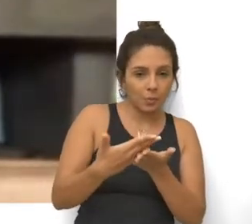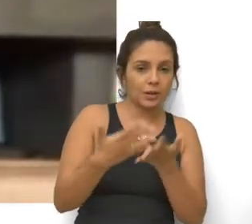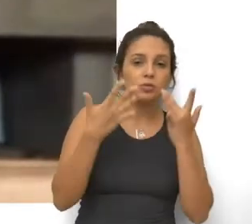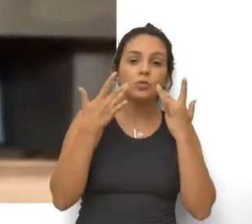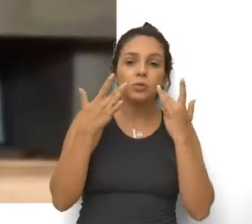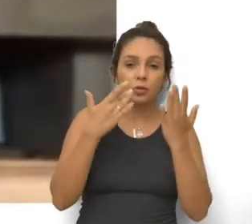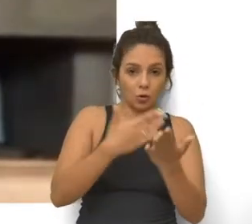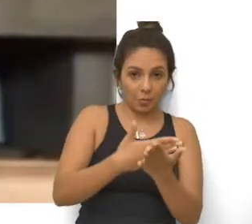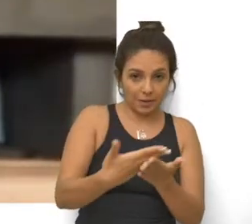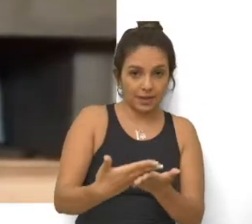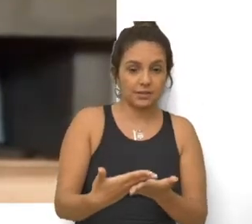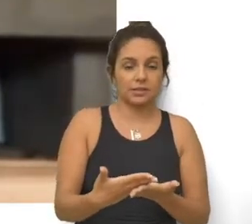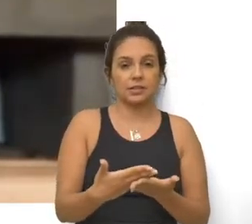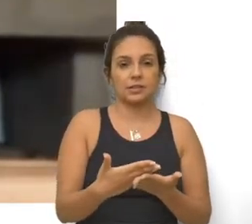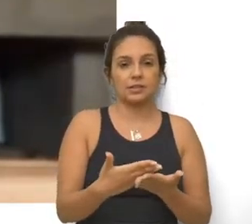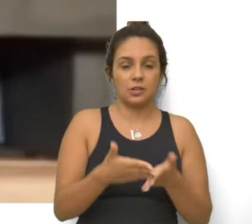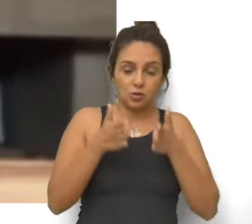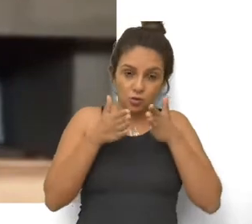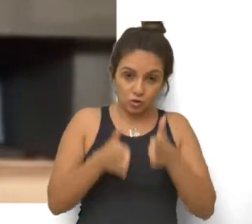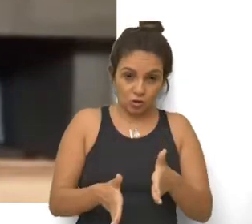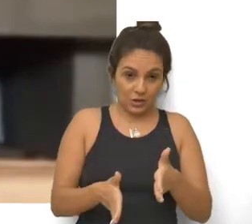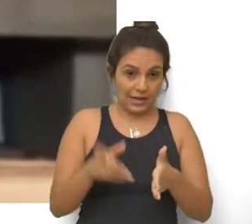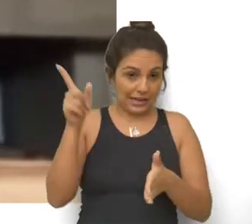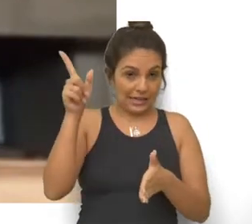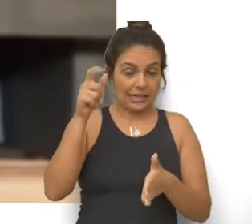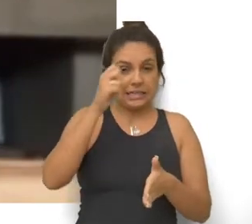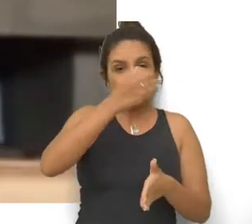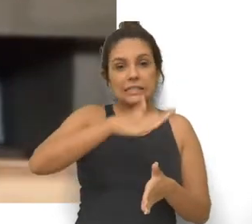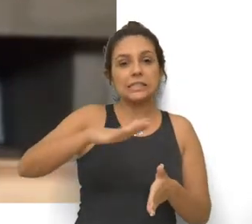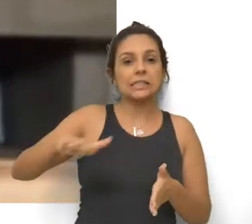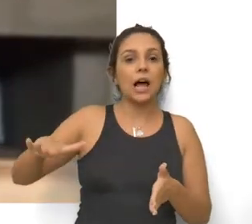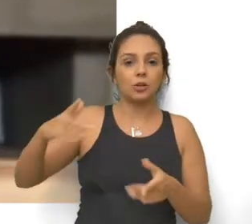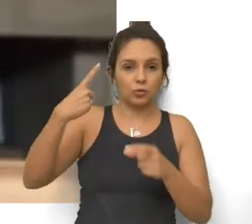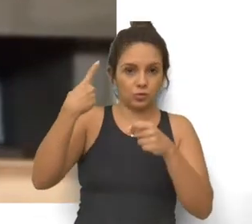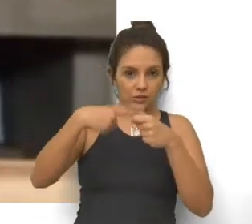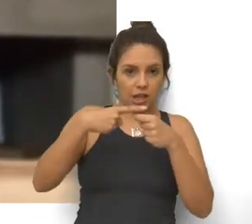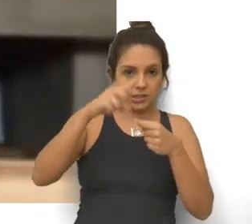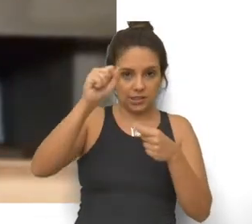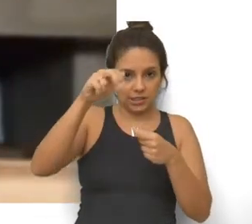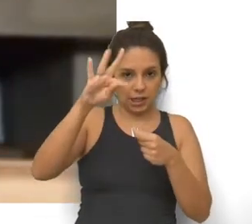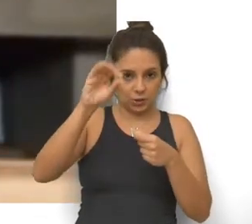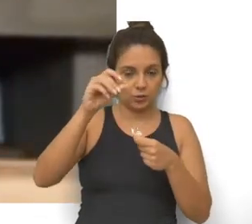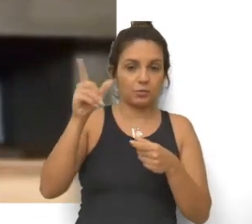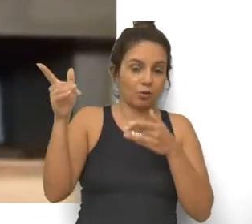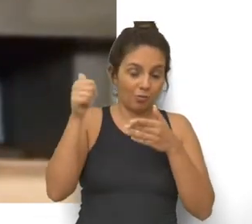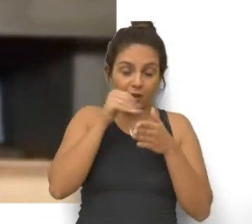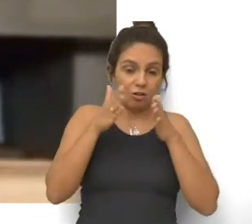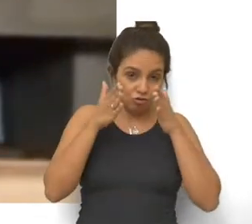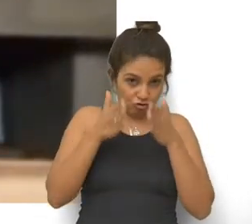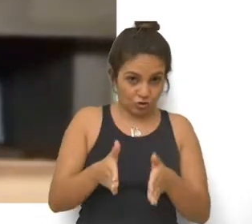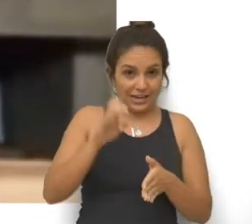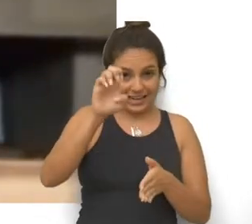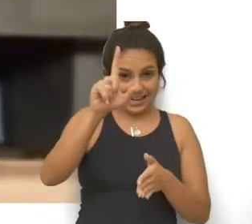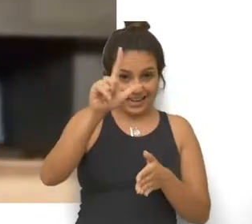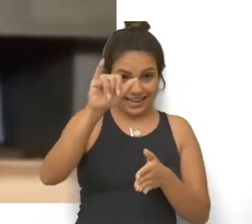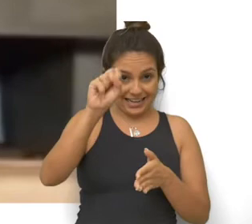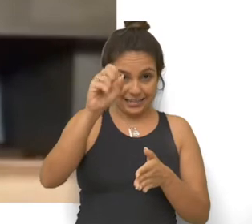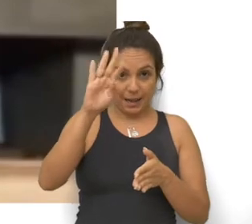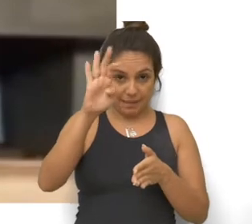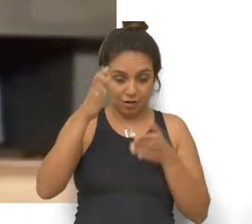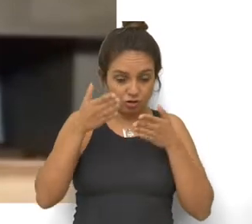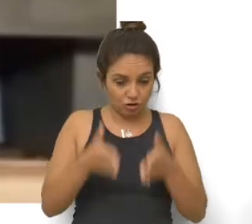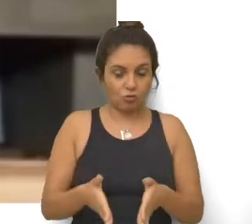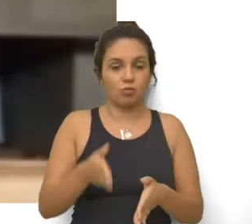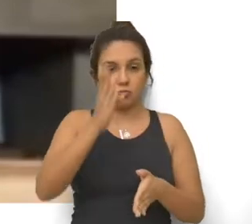o espetáculo começava com a chegada dela em Santos, porque a Elizabeth Bishop chegou no Porto de